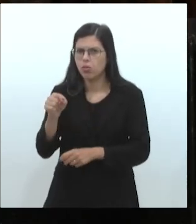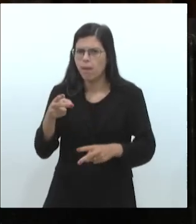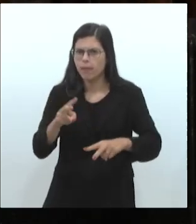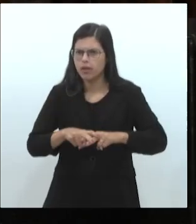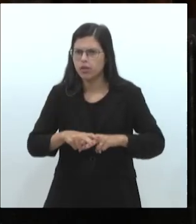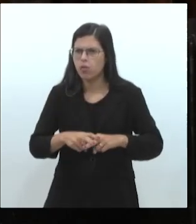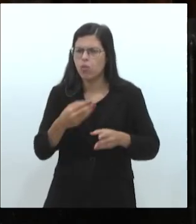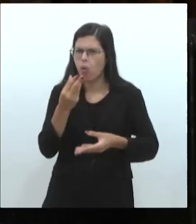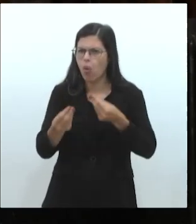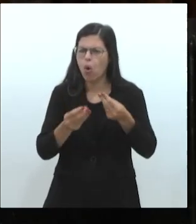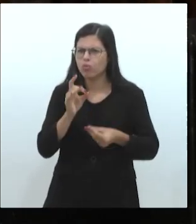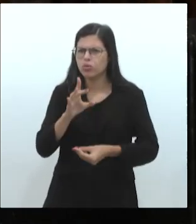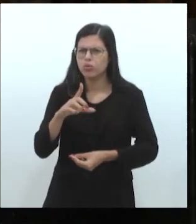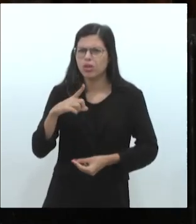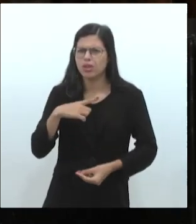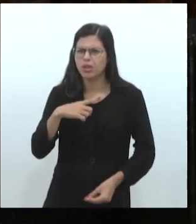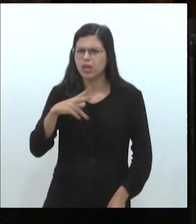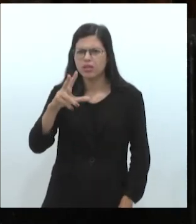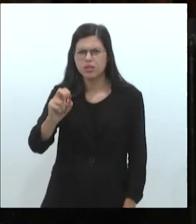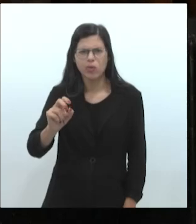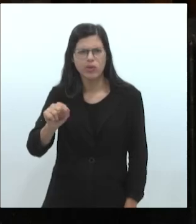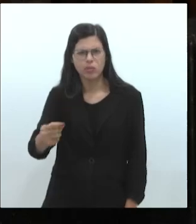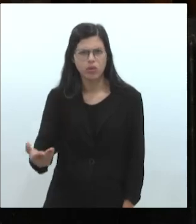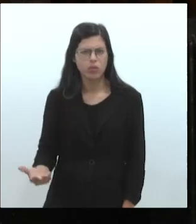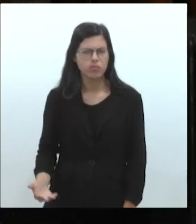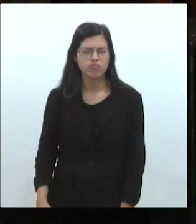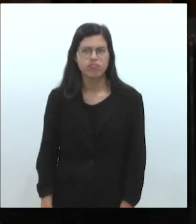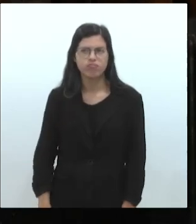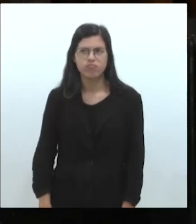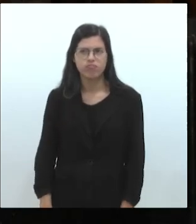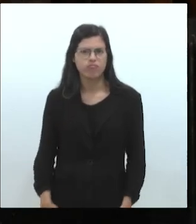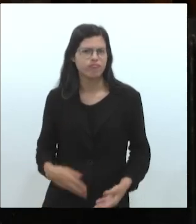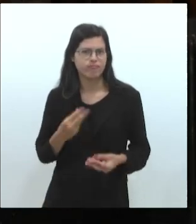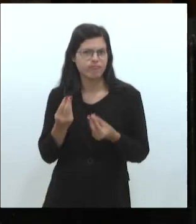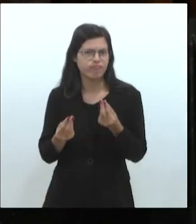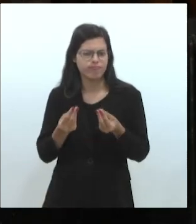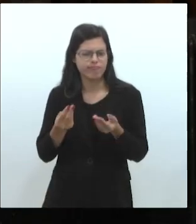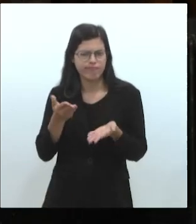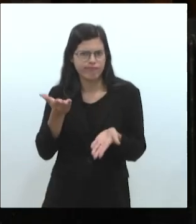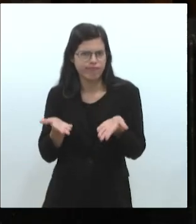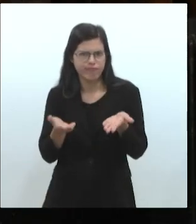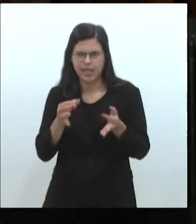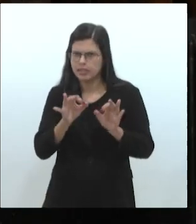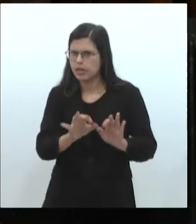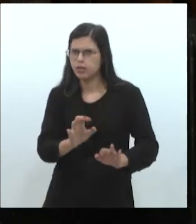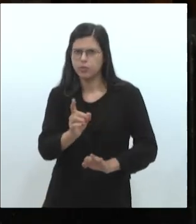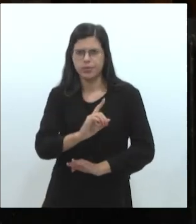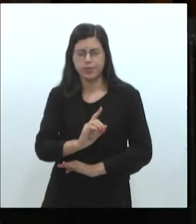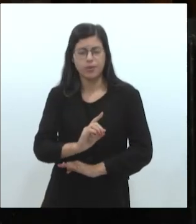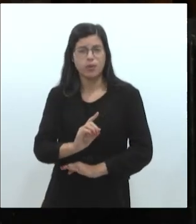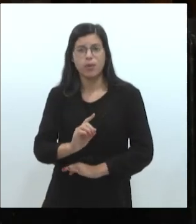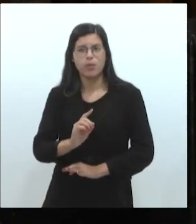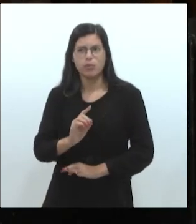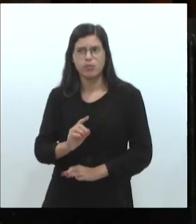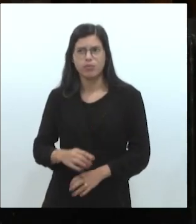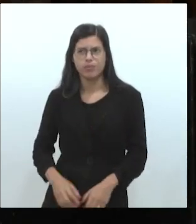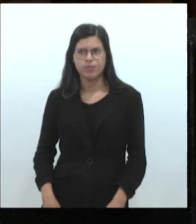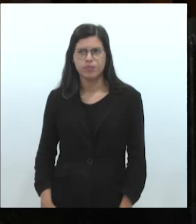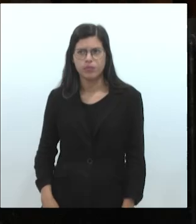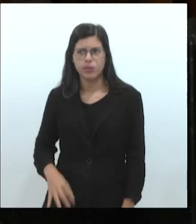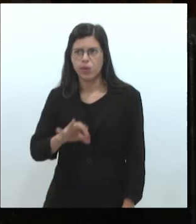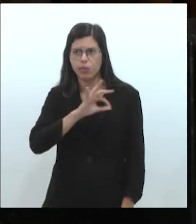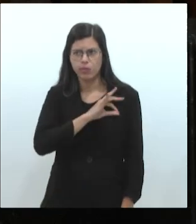mil presos? Não está correto isso. A visão do policial, que